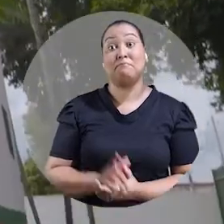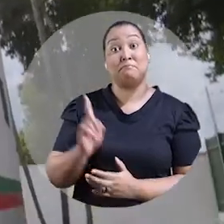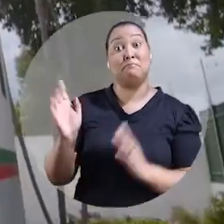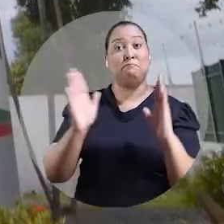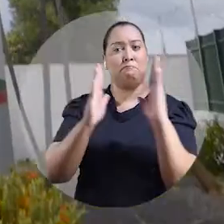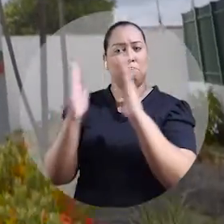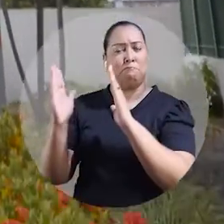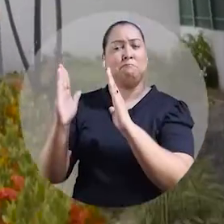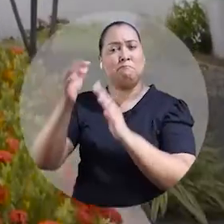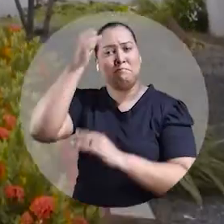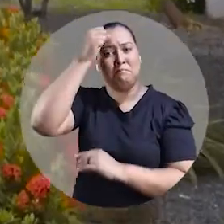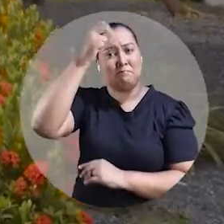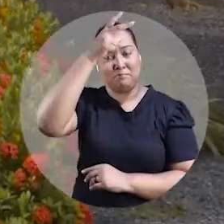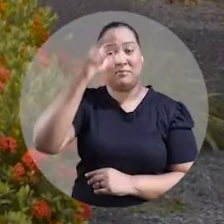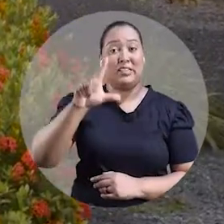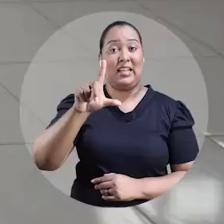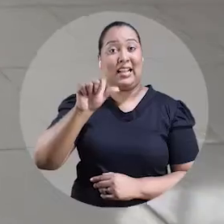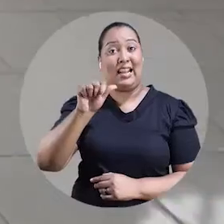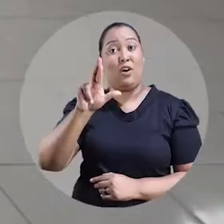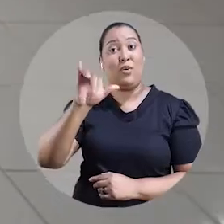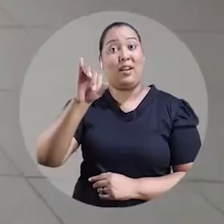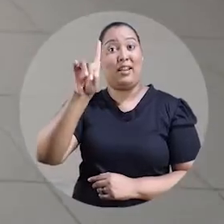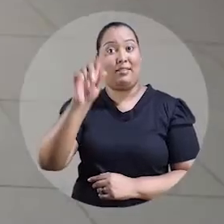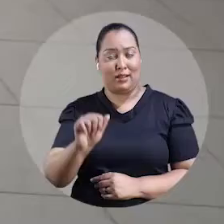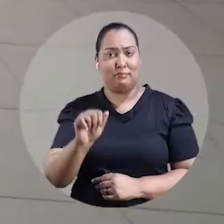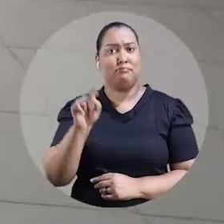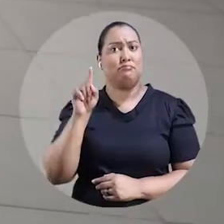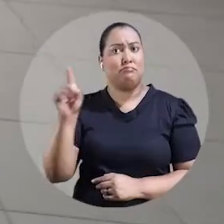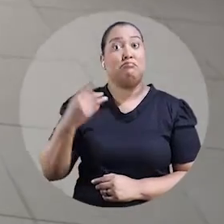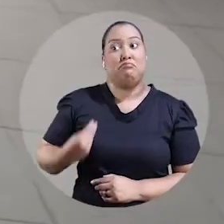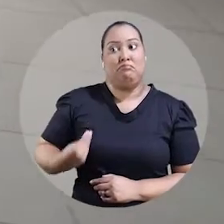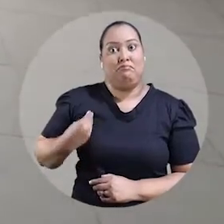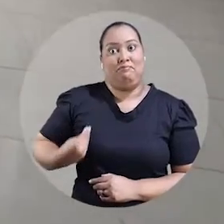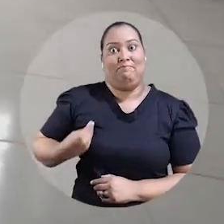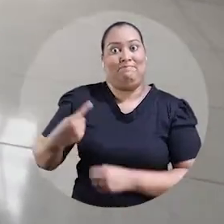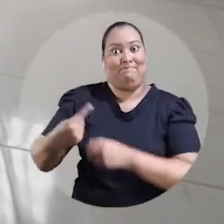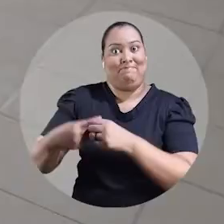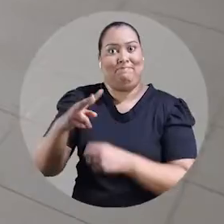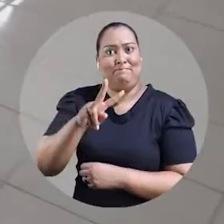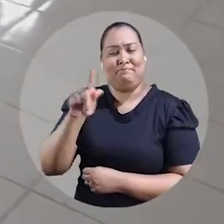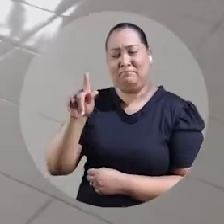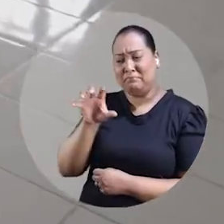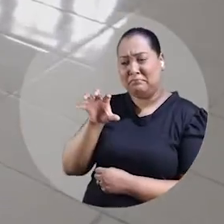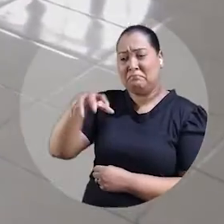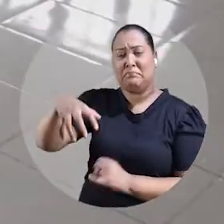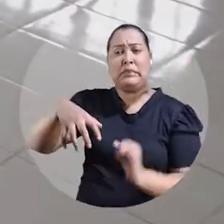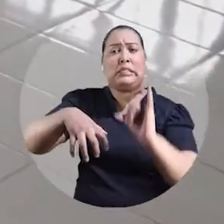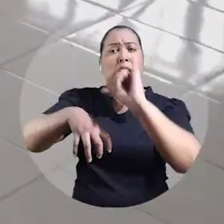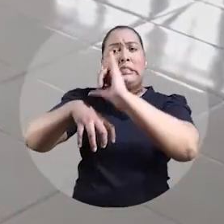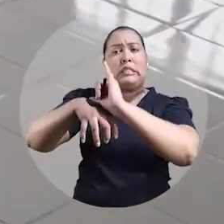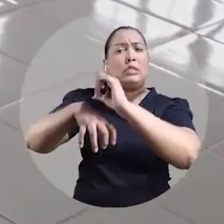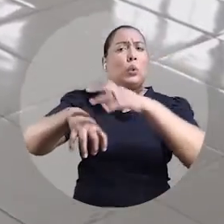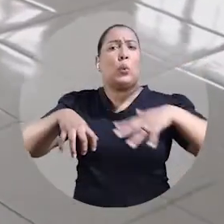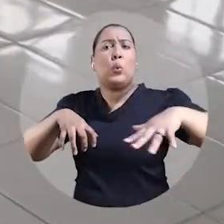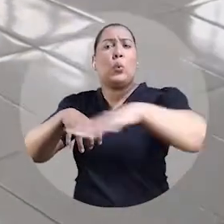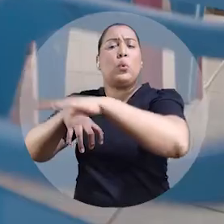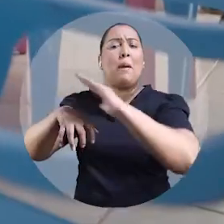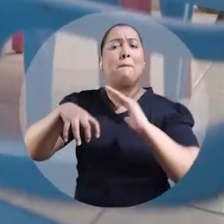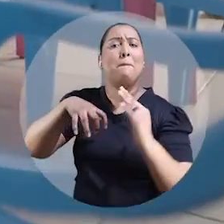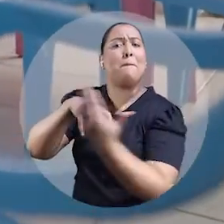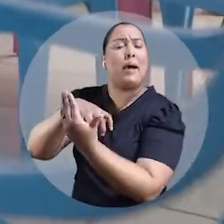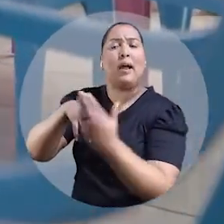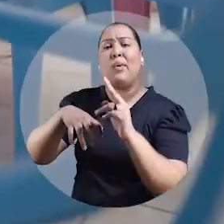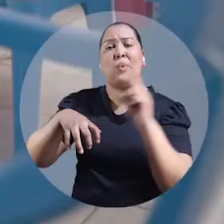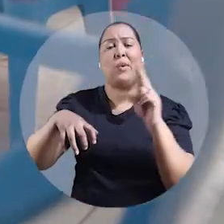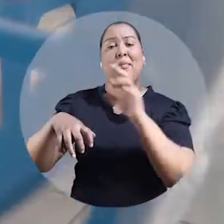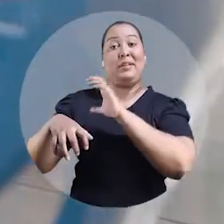A Biblioteca Municipal Laurinda Coelho Pereira está situada na cidade de Várzea Grande, no coração do bairro Cristo Rei.